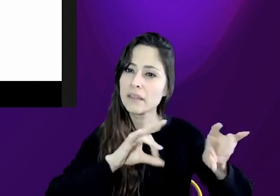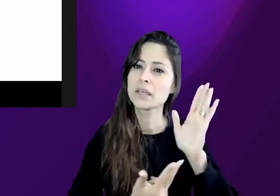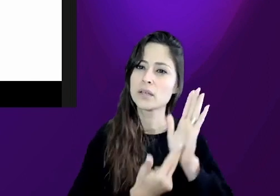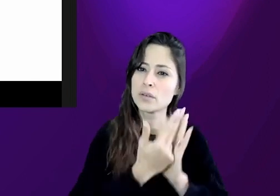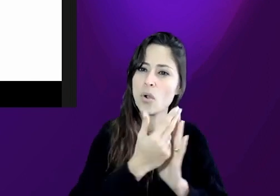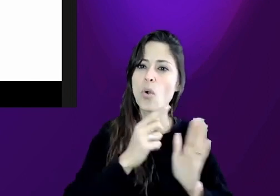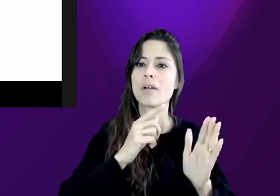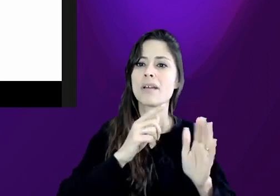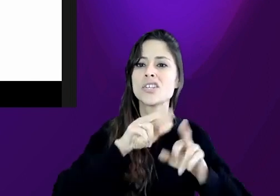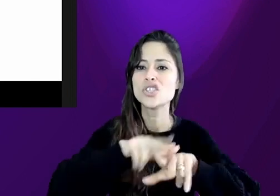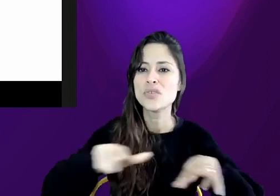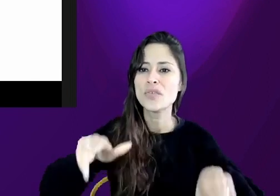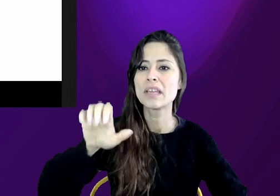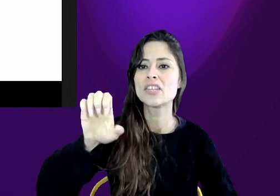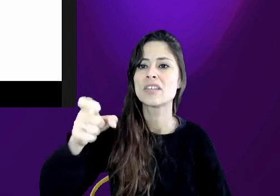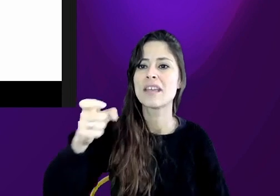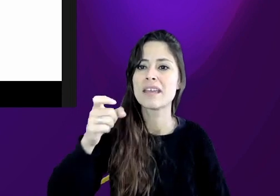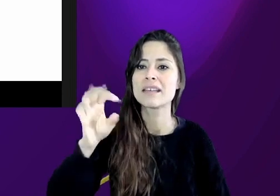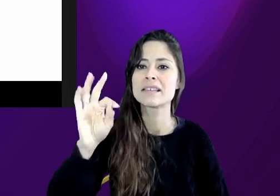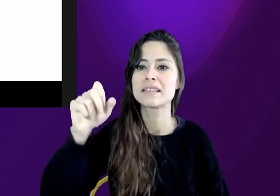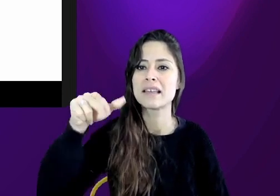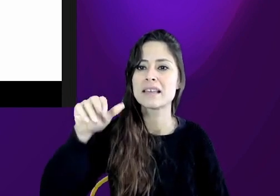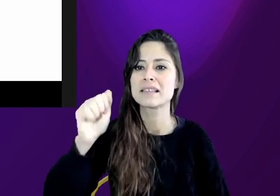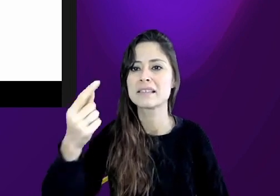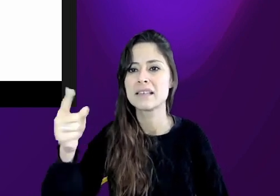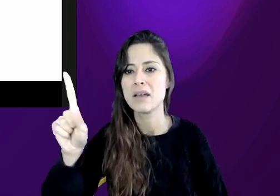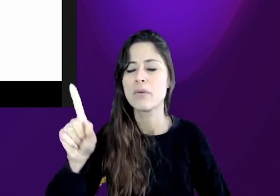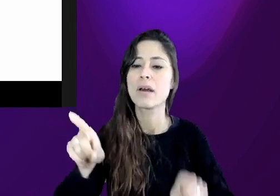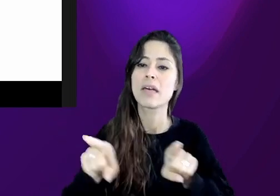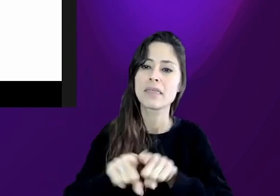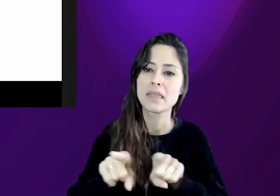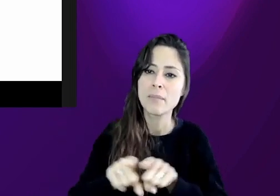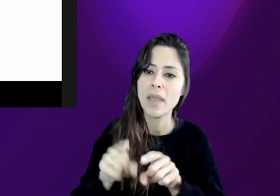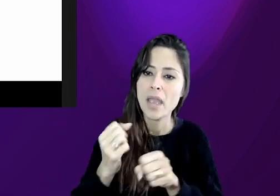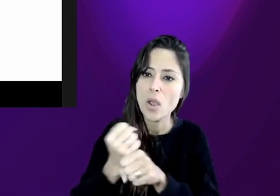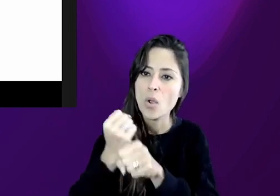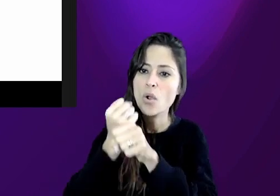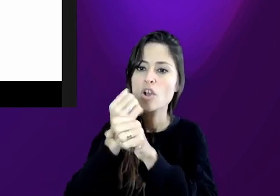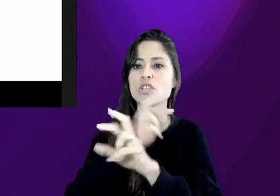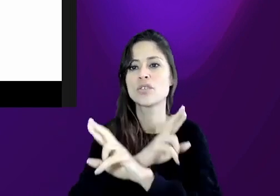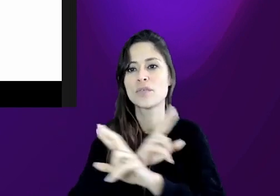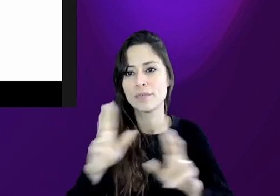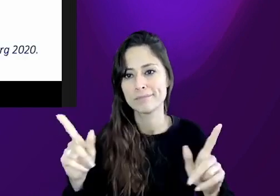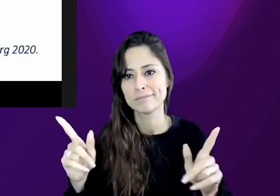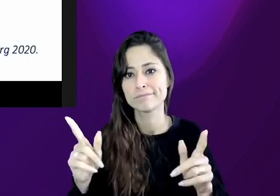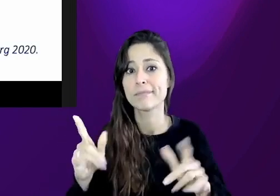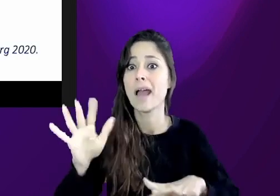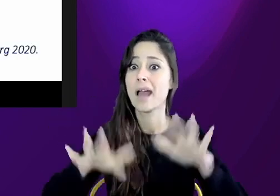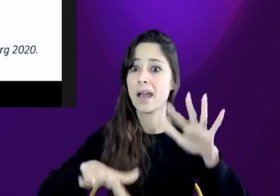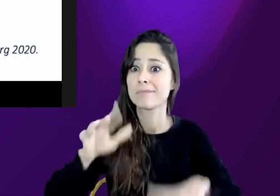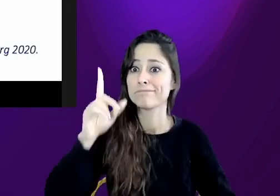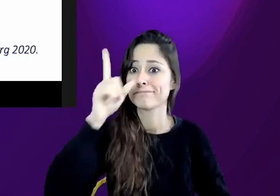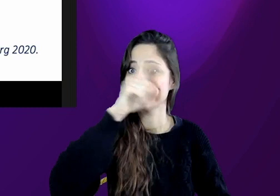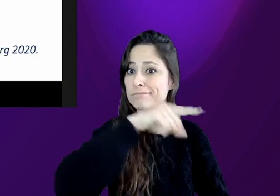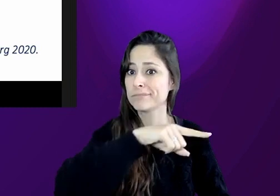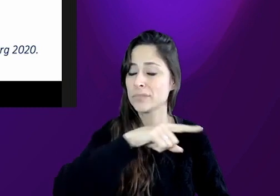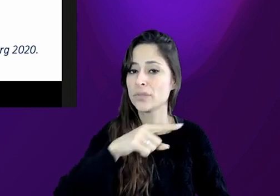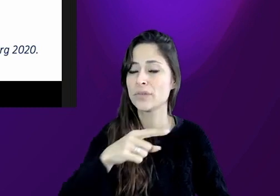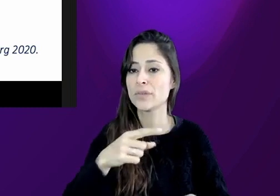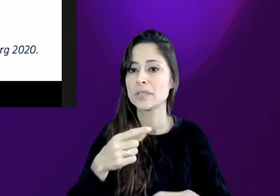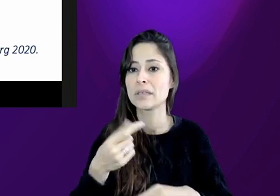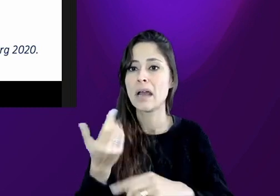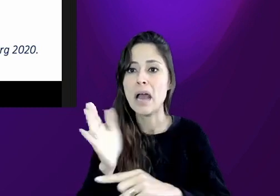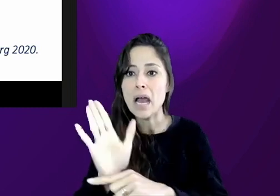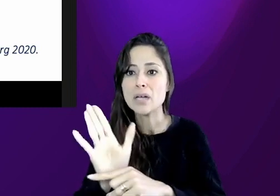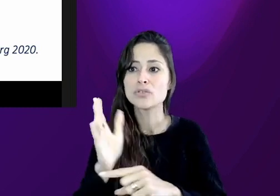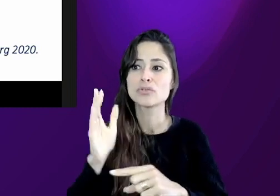diferentes, linfadenectomias distintas, reconstruções distintas, o que dificulta muito poder chegar a uma